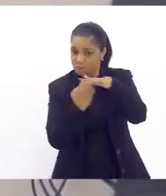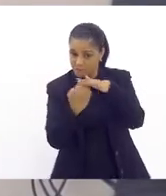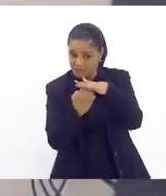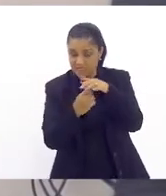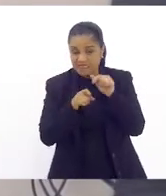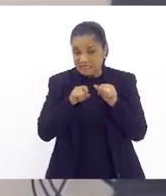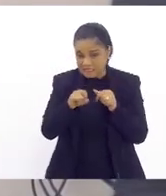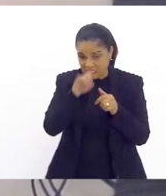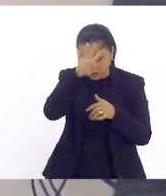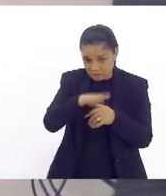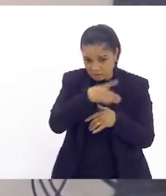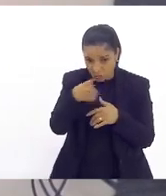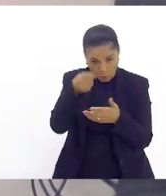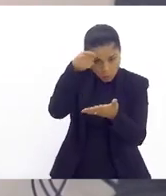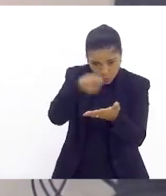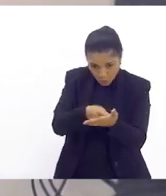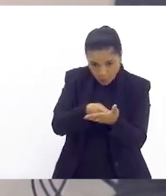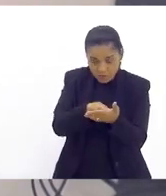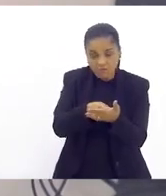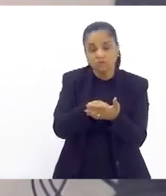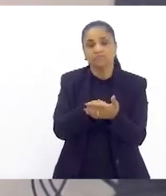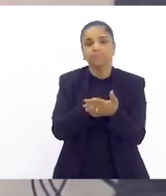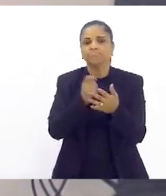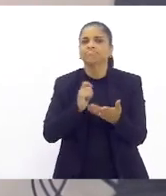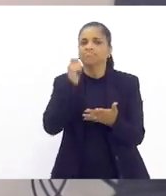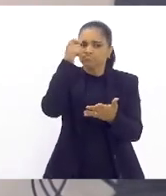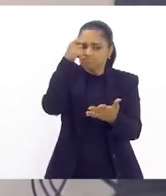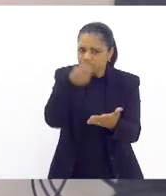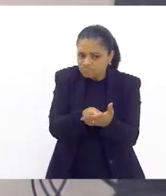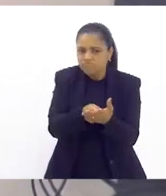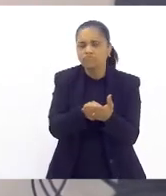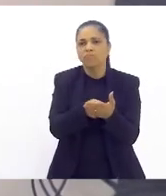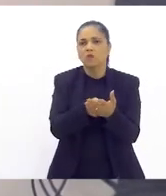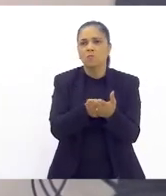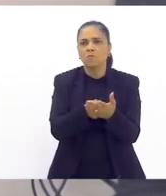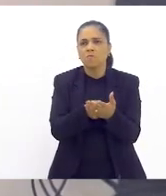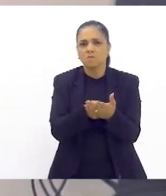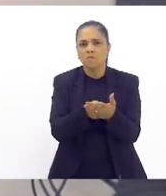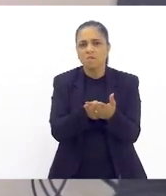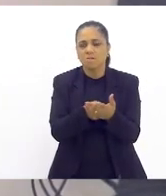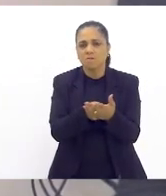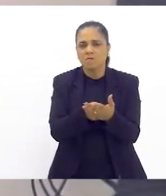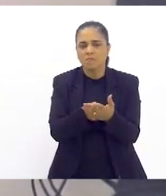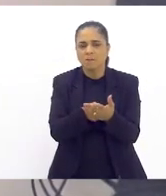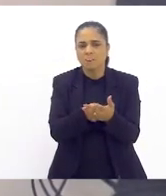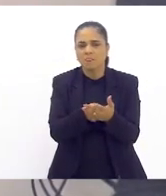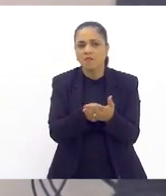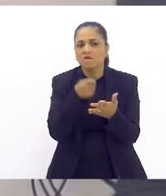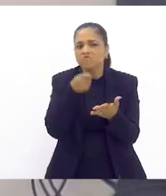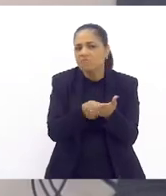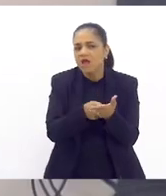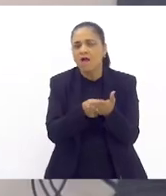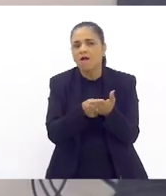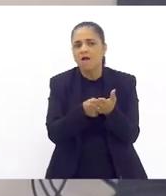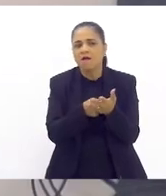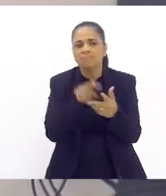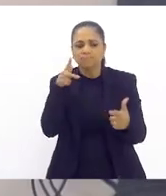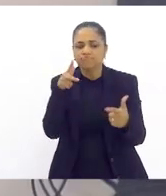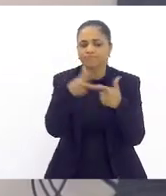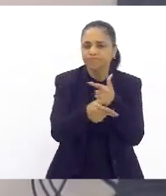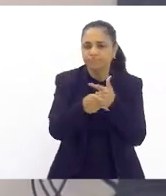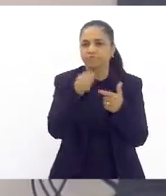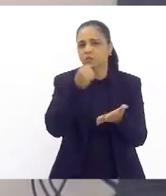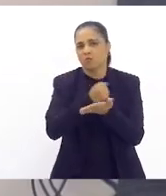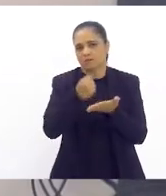ser mais duro mais enérgico e chegar até mesmo ah a interrupção do